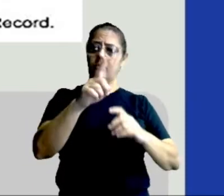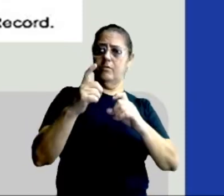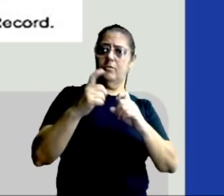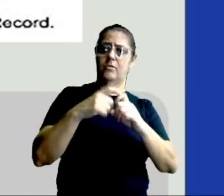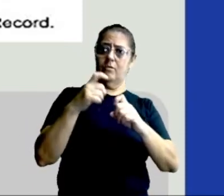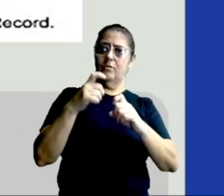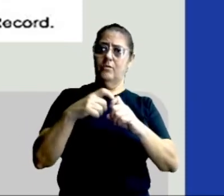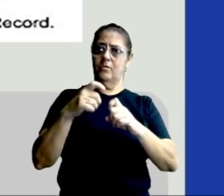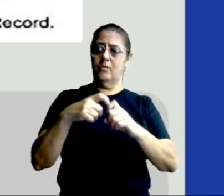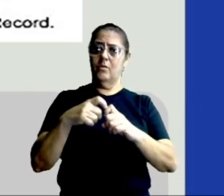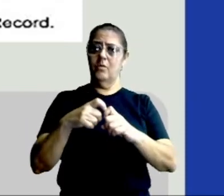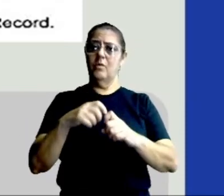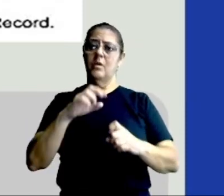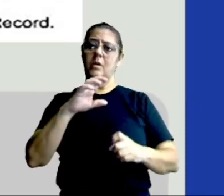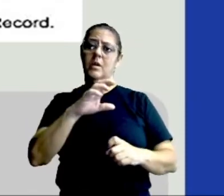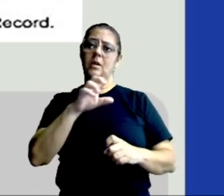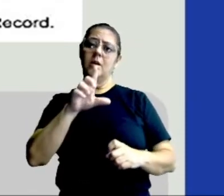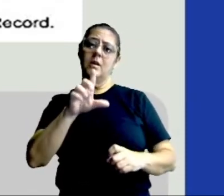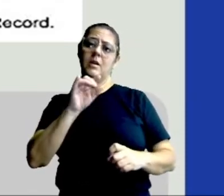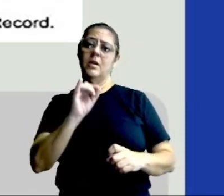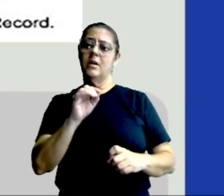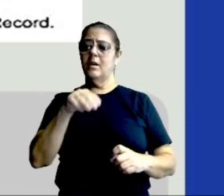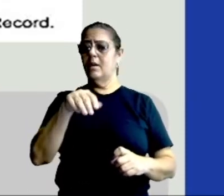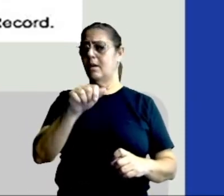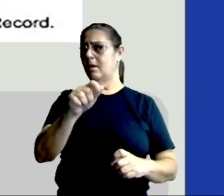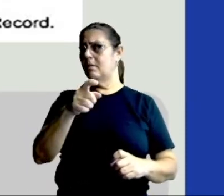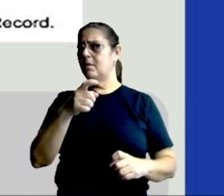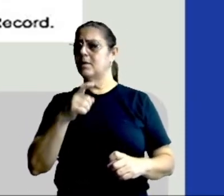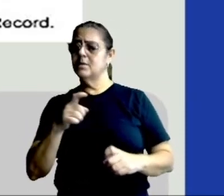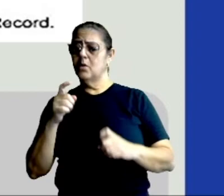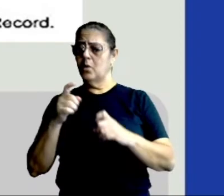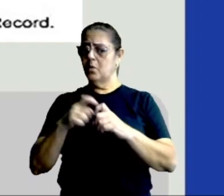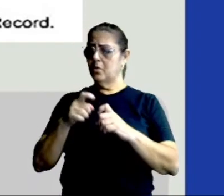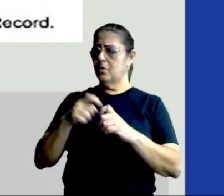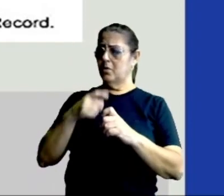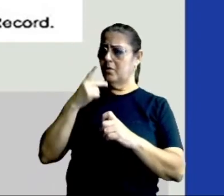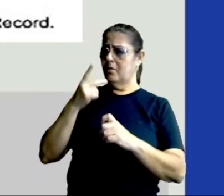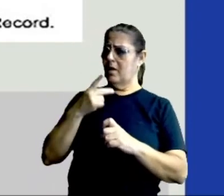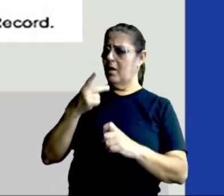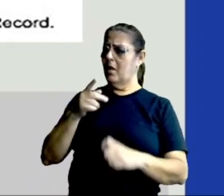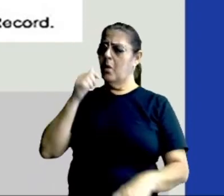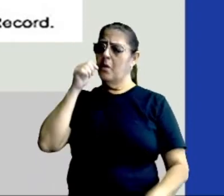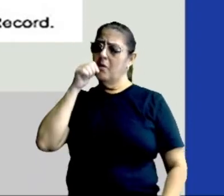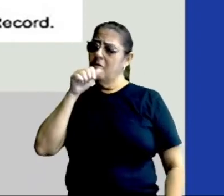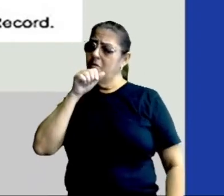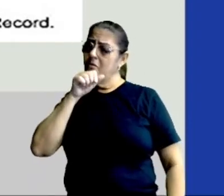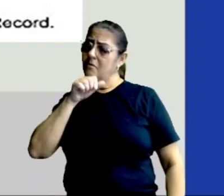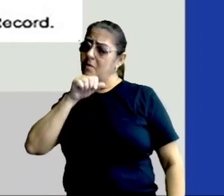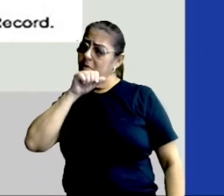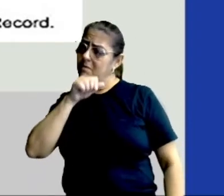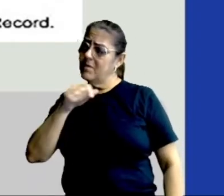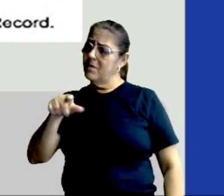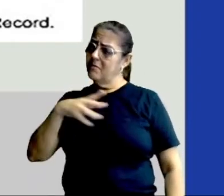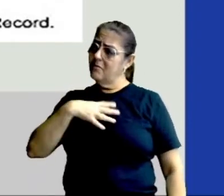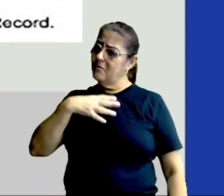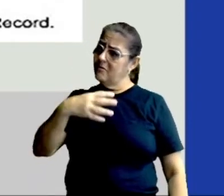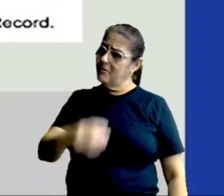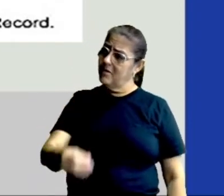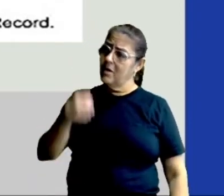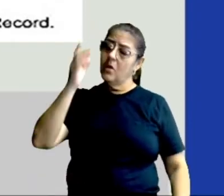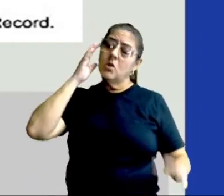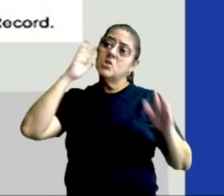que foi um momento de climas o que foi que o médico relatou que ele tinha uma imaginação fértil